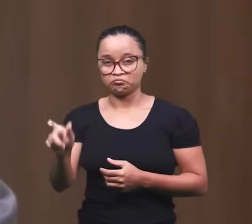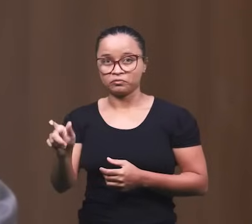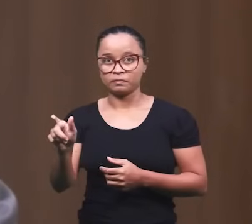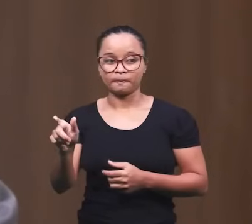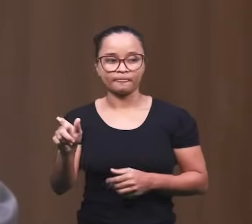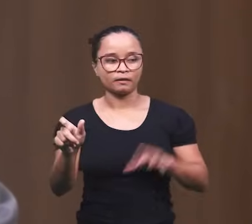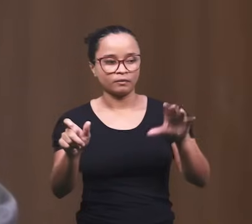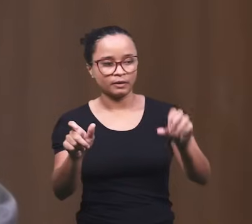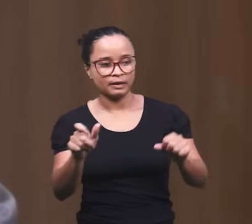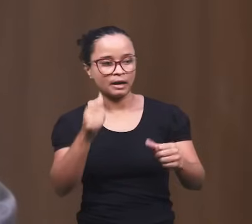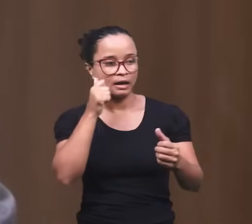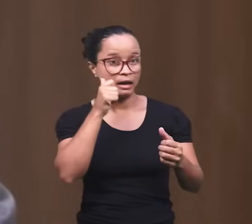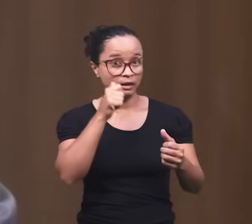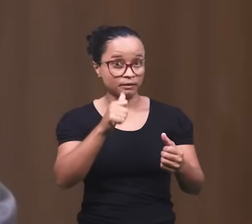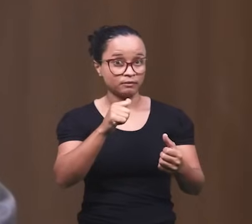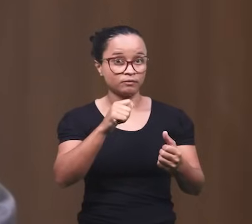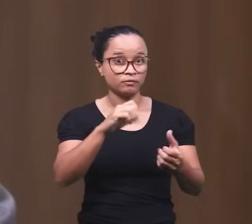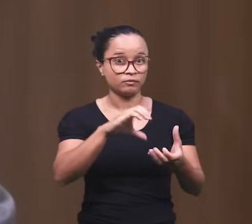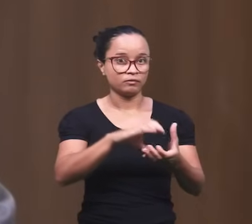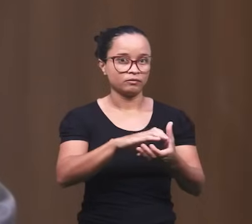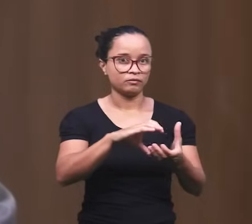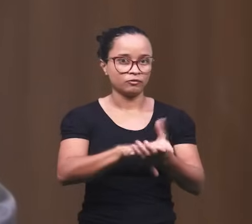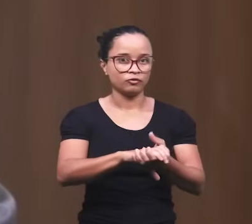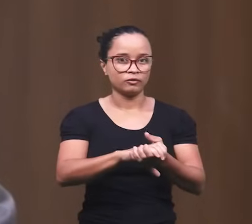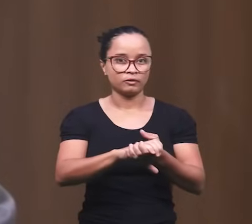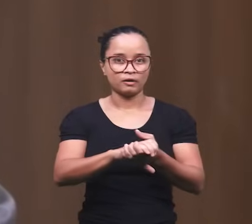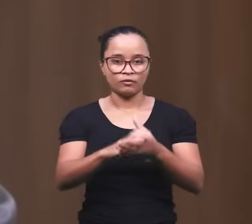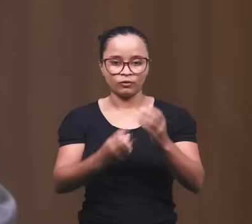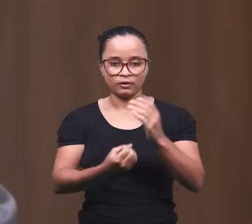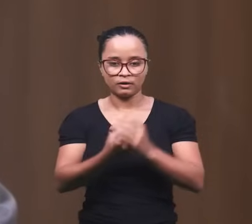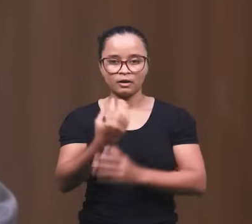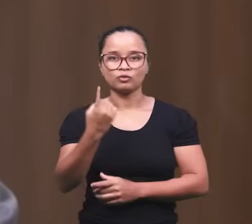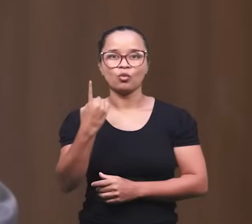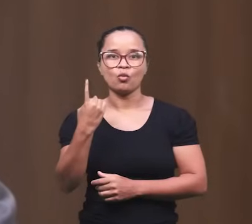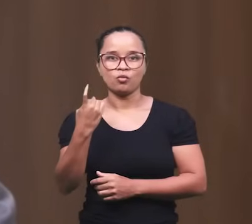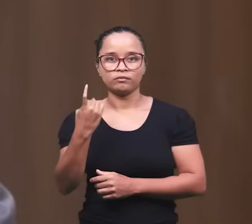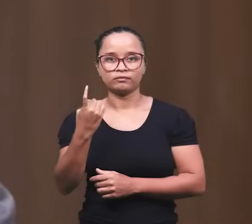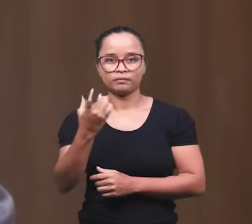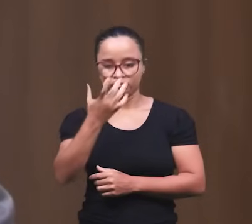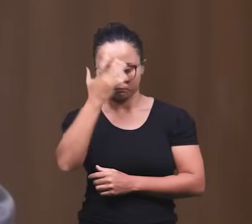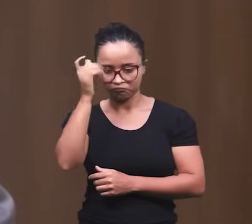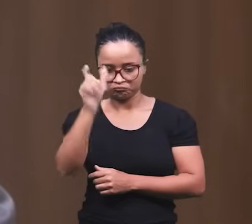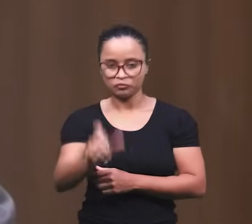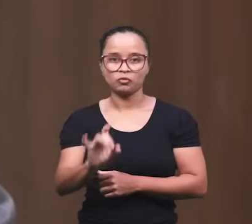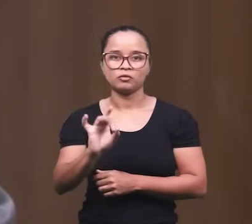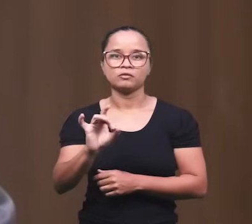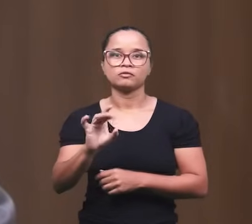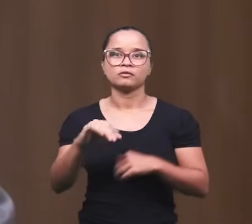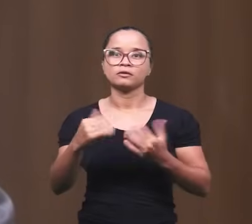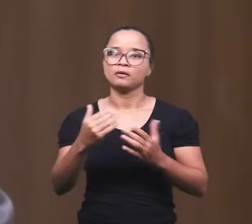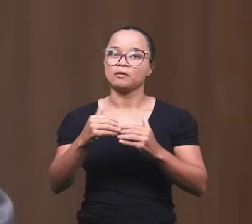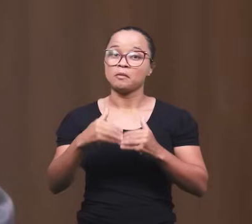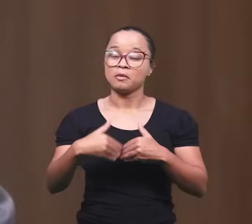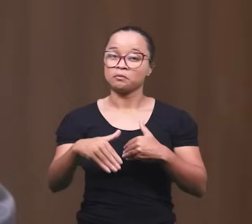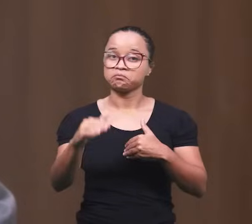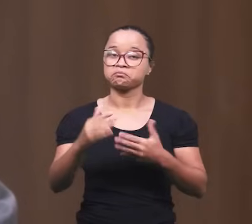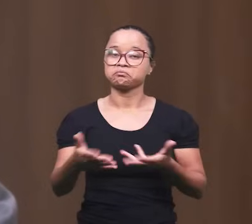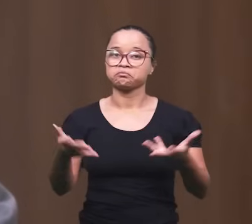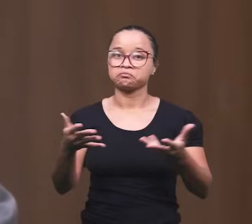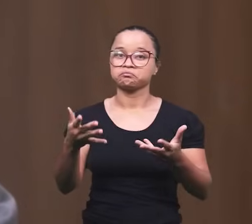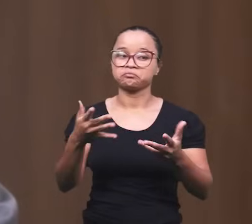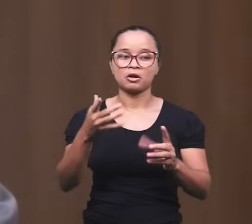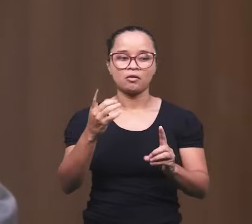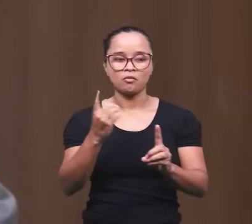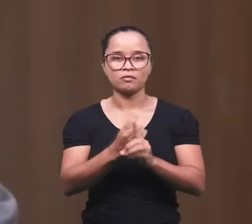a a esposa ser a mulheres serão um só Então a partir dali que começa esse